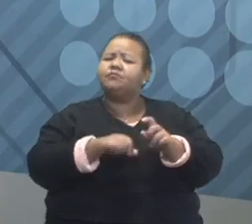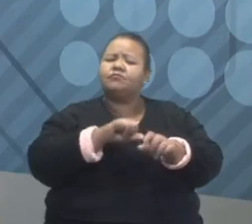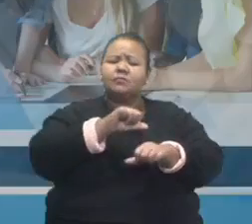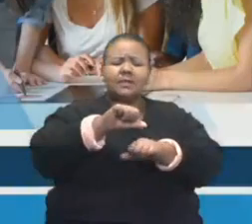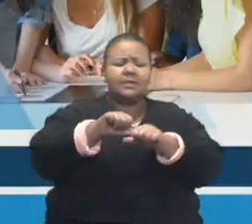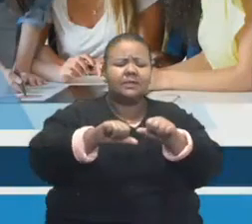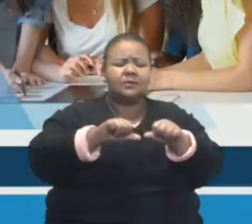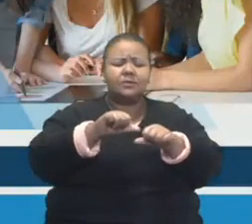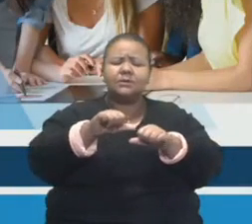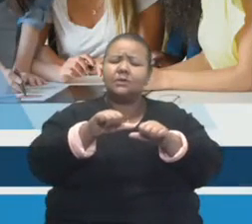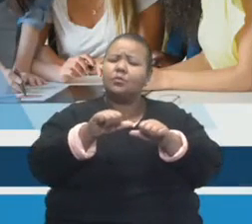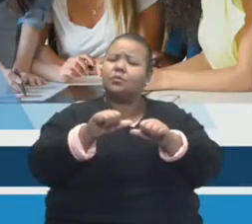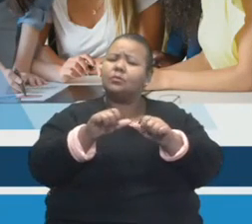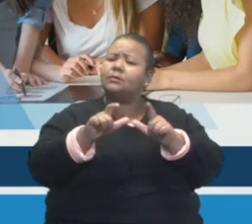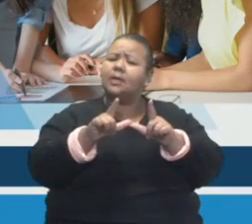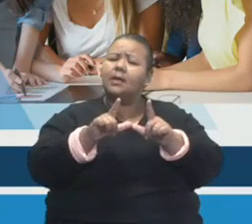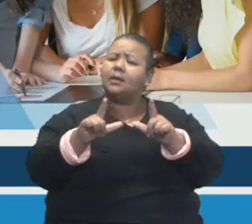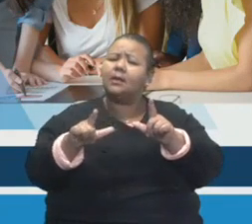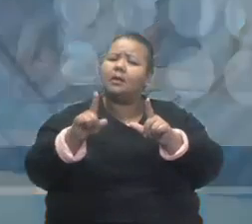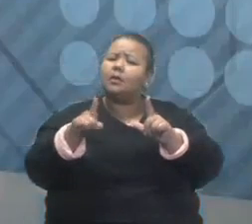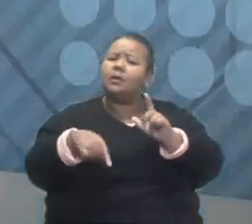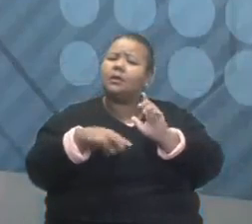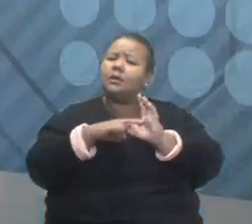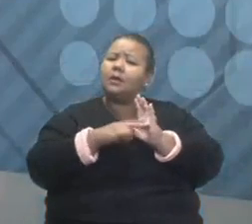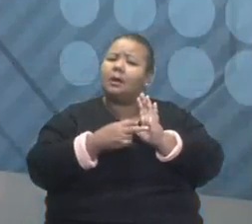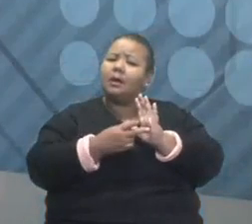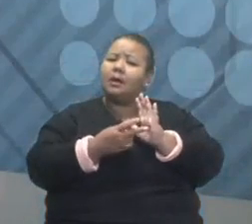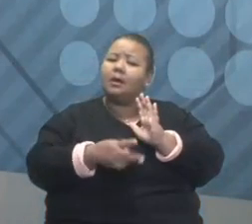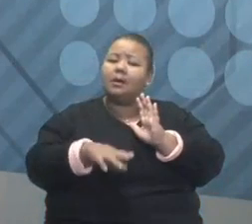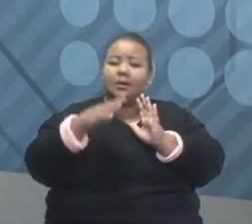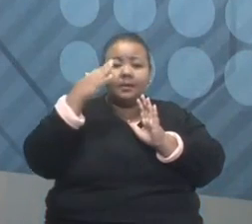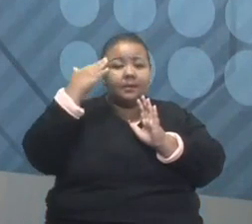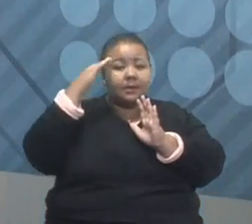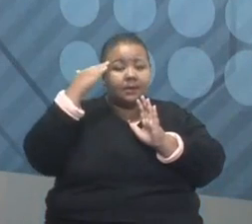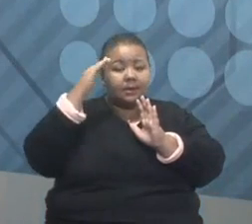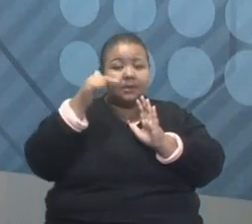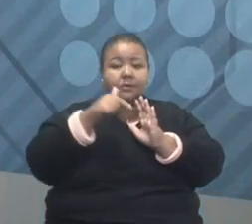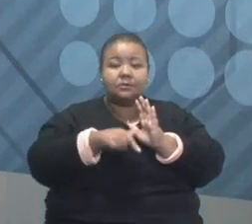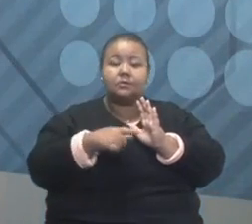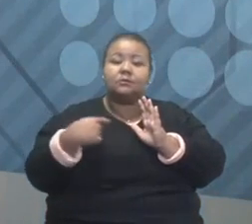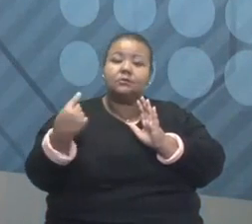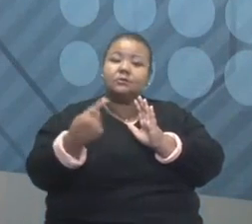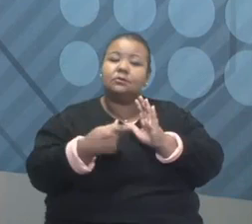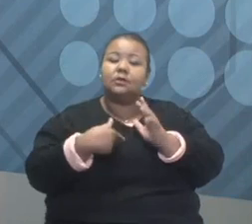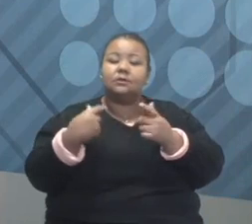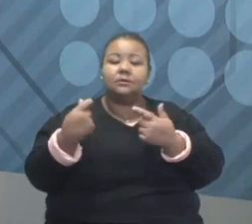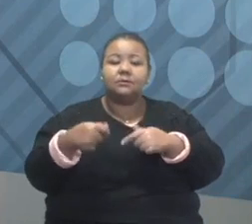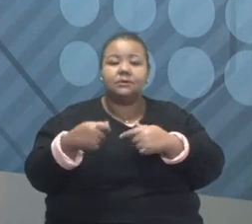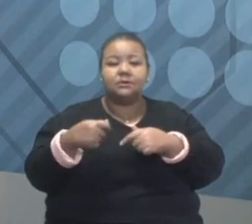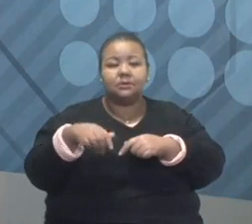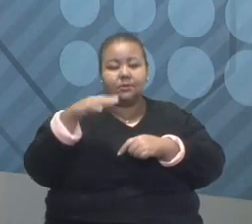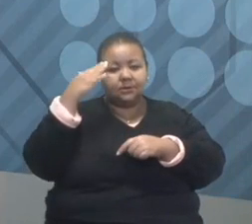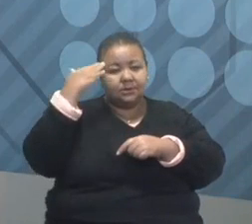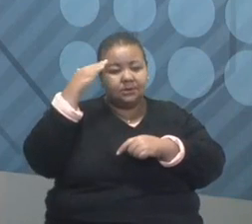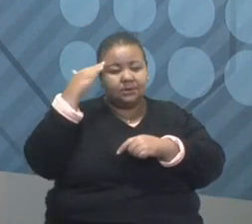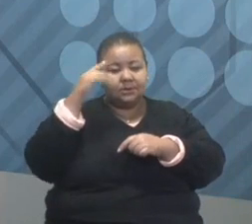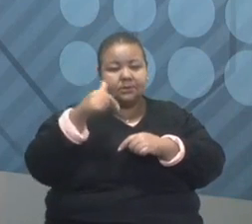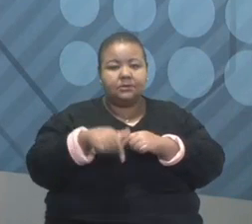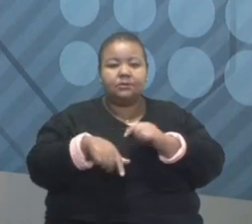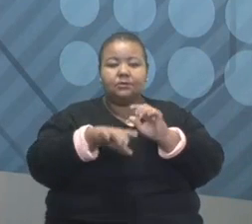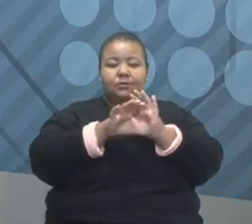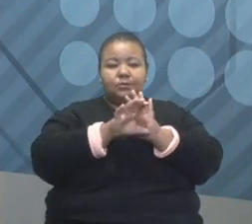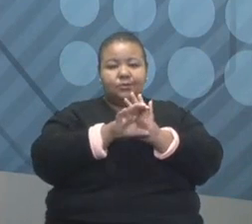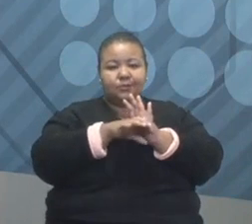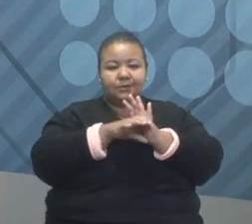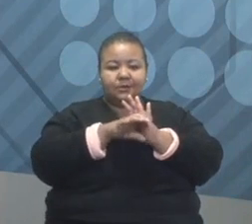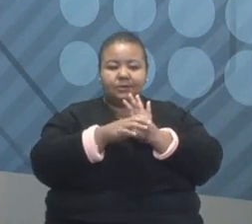transformação linear? Para entender o que é uma transformação linear, precisamos inicialmente entender um conceito que está atrelado